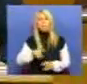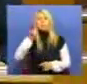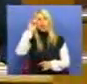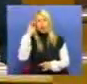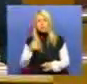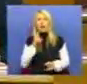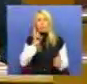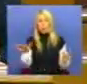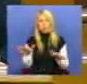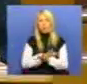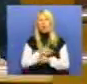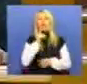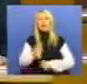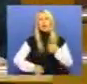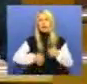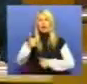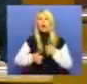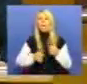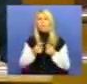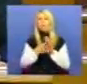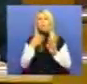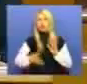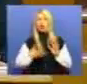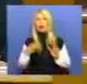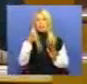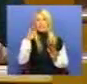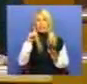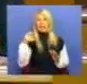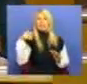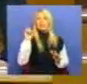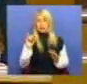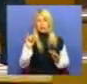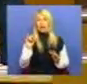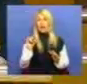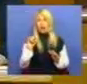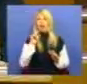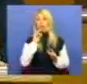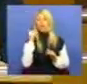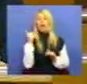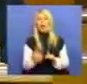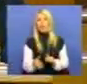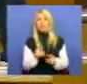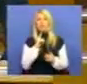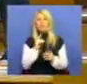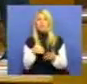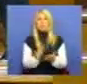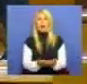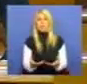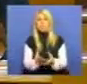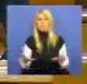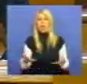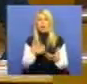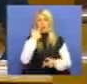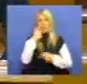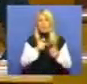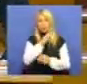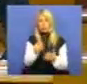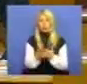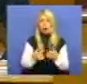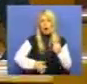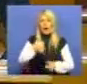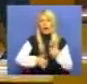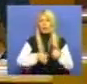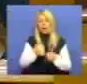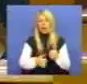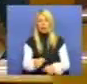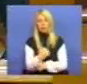ordálio burocrático para se candidatar ao CSI é de tal maneira que deixa pelo caminho a esmagadora maioria dos candidatos. Para quem